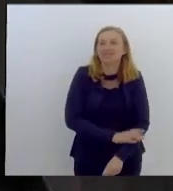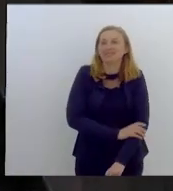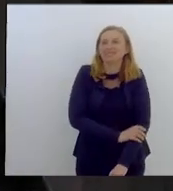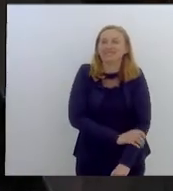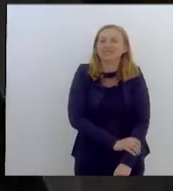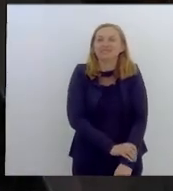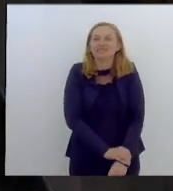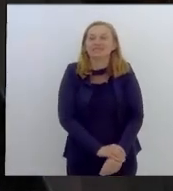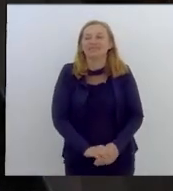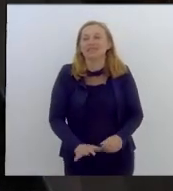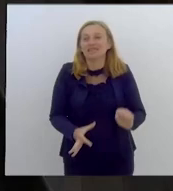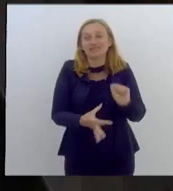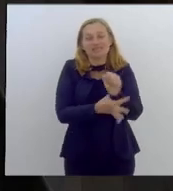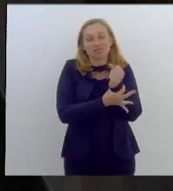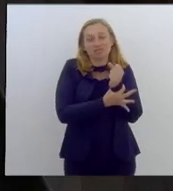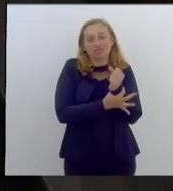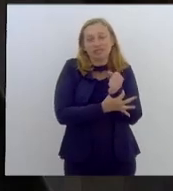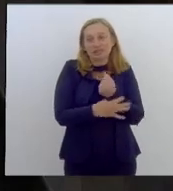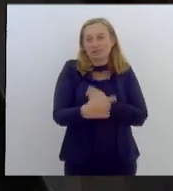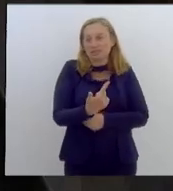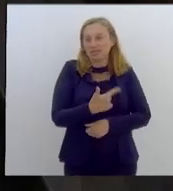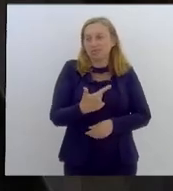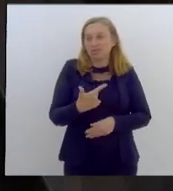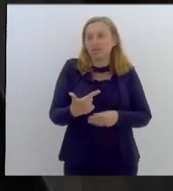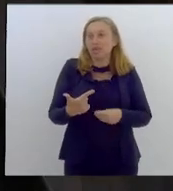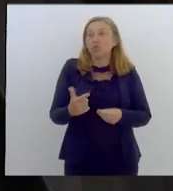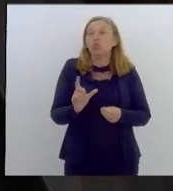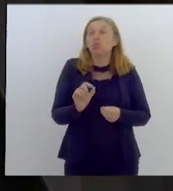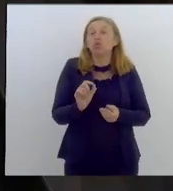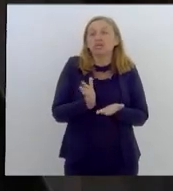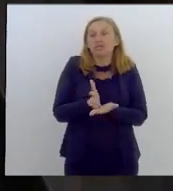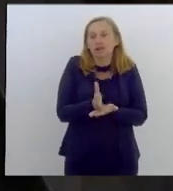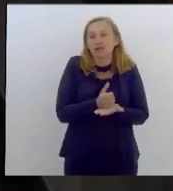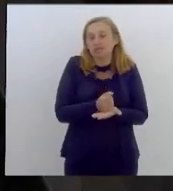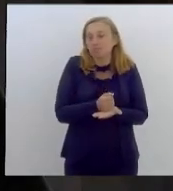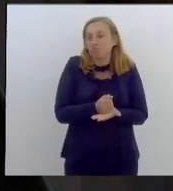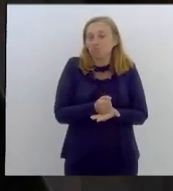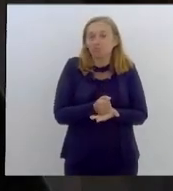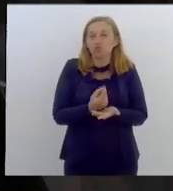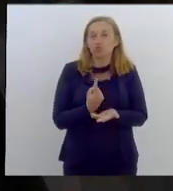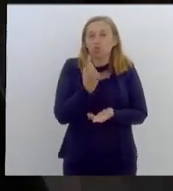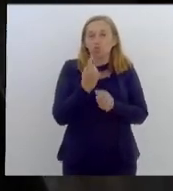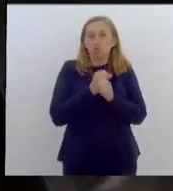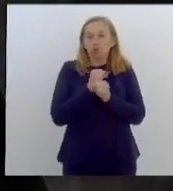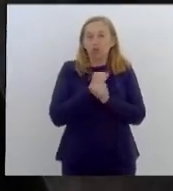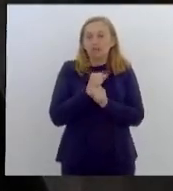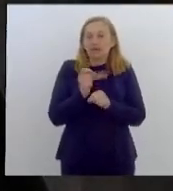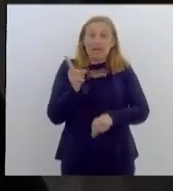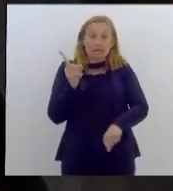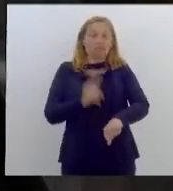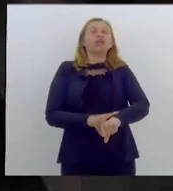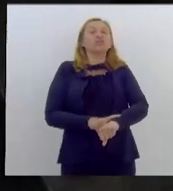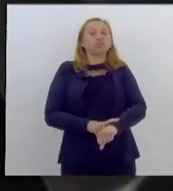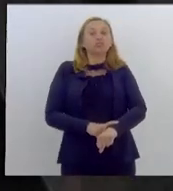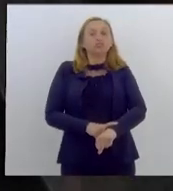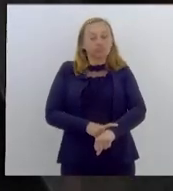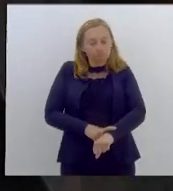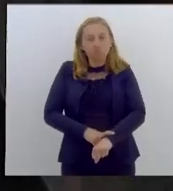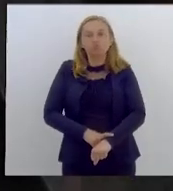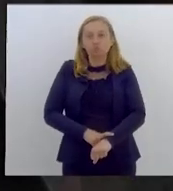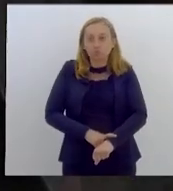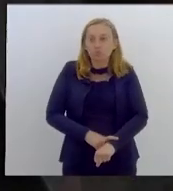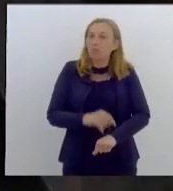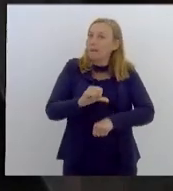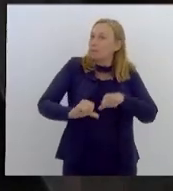Porque ninguém tem segurança sobre o que vai arrecadar. Porque um ano é tempo suficiente